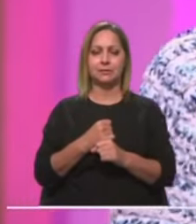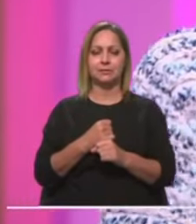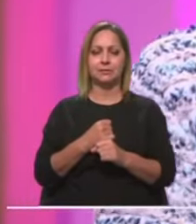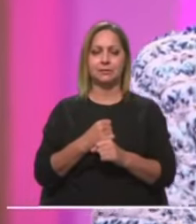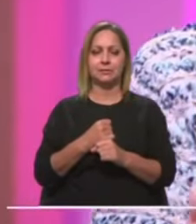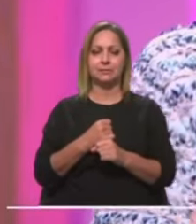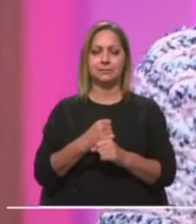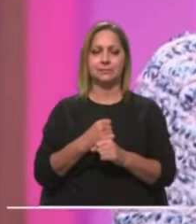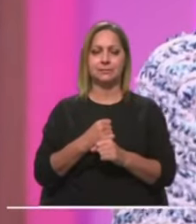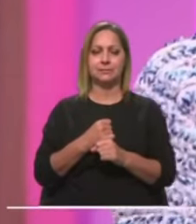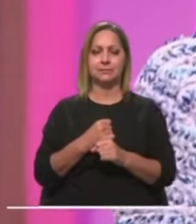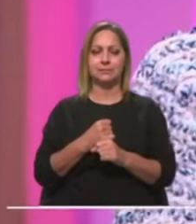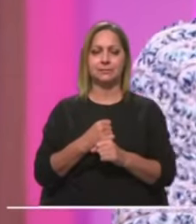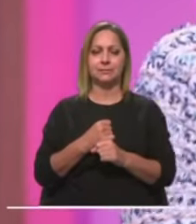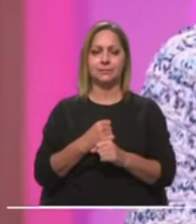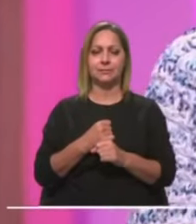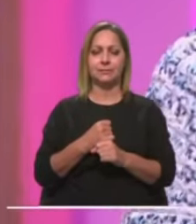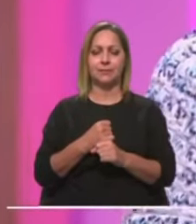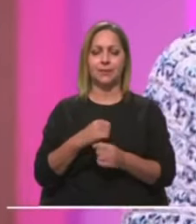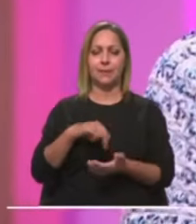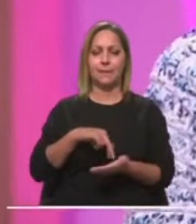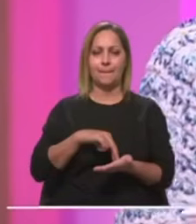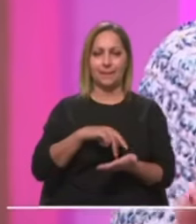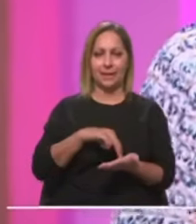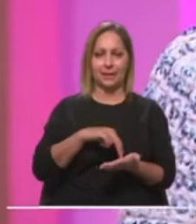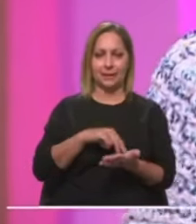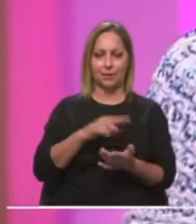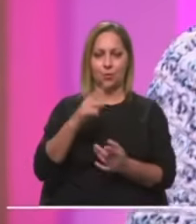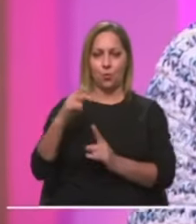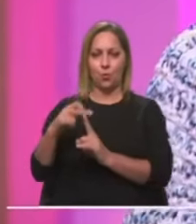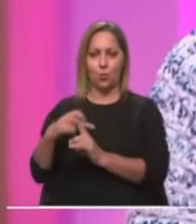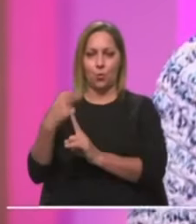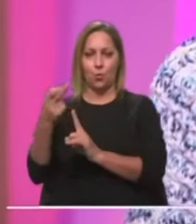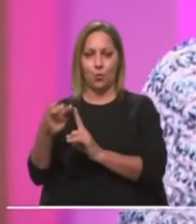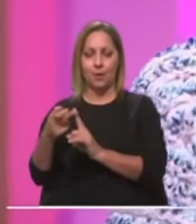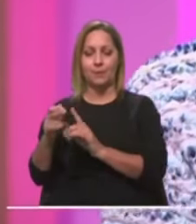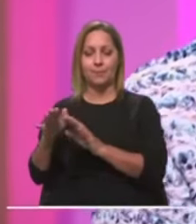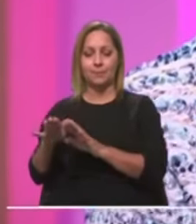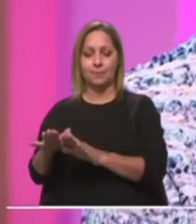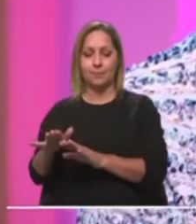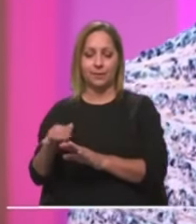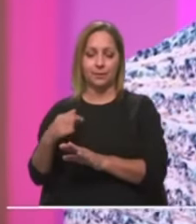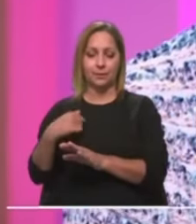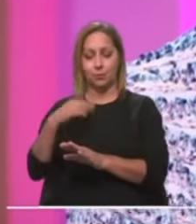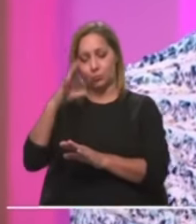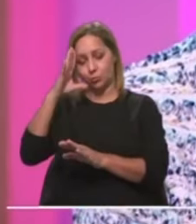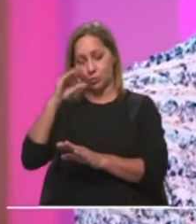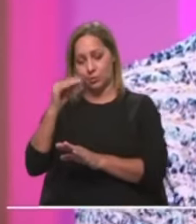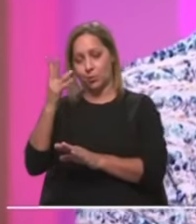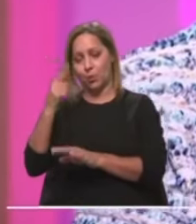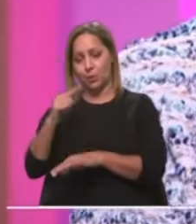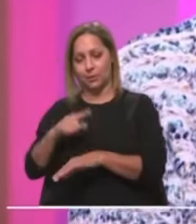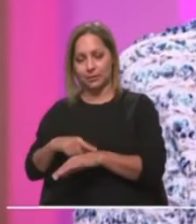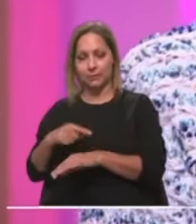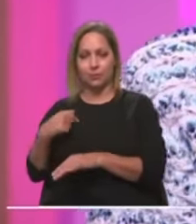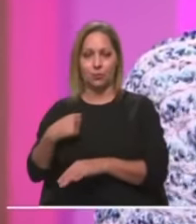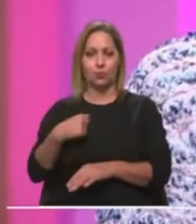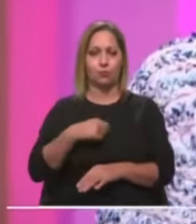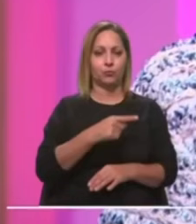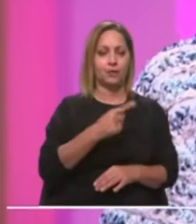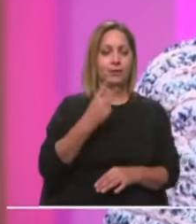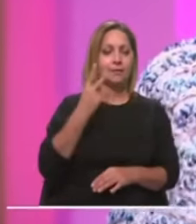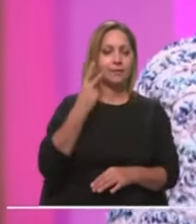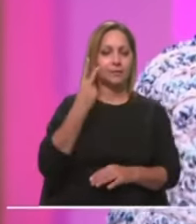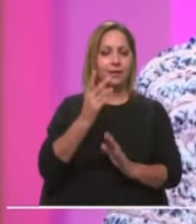de deixar o balê durante um ano não sabia exatamente que seria um ano para para viver porque nós como